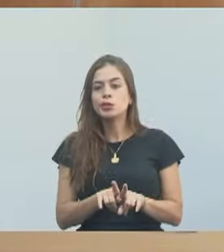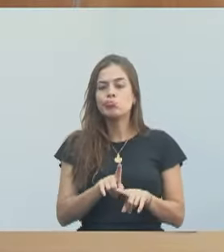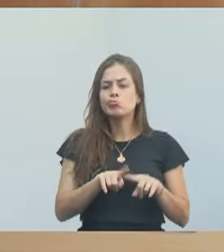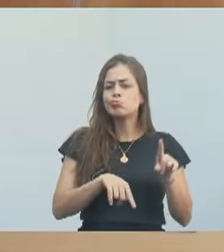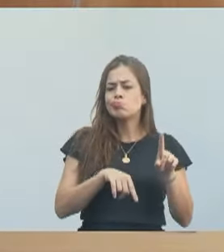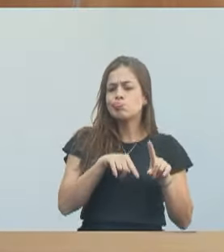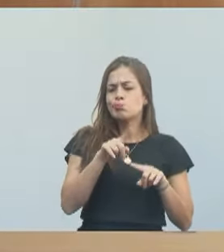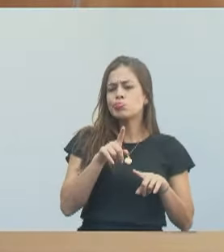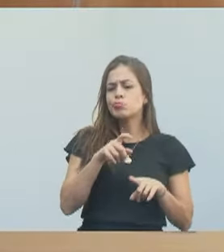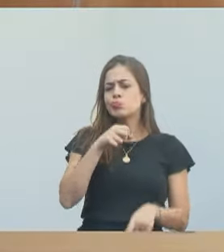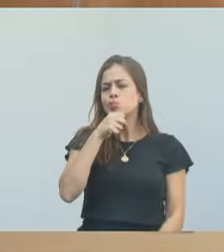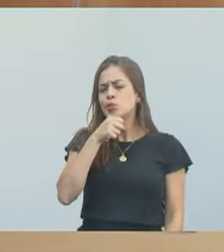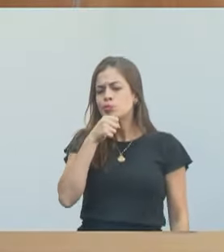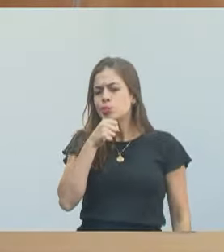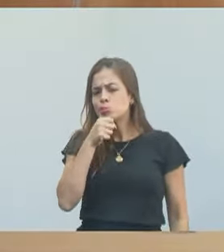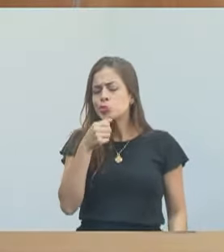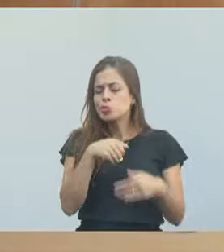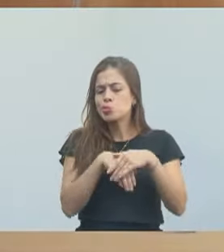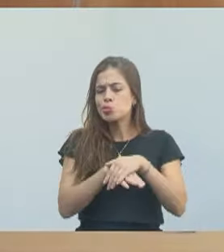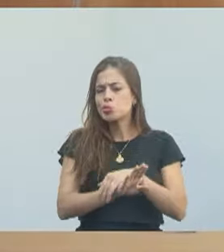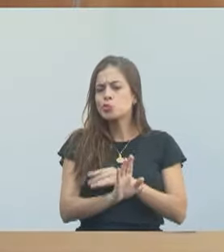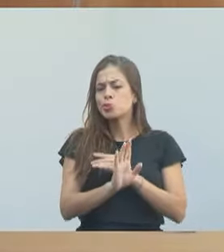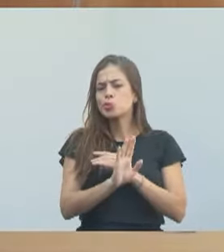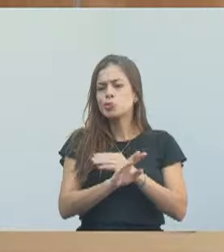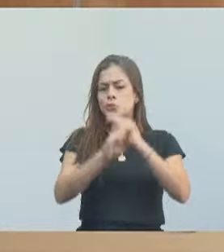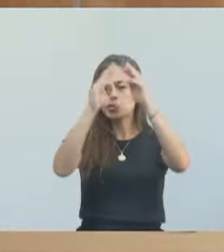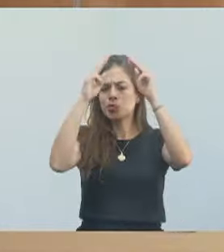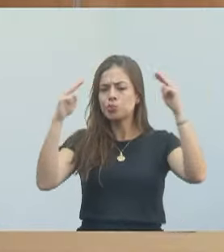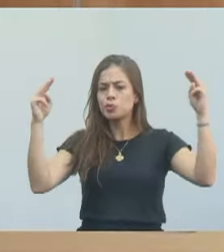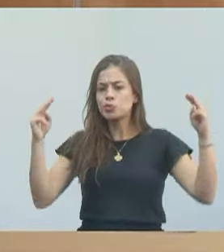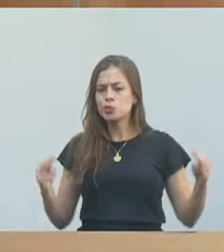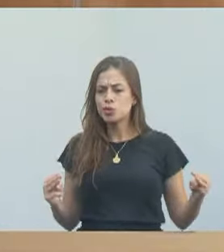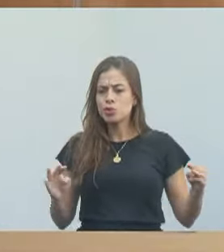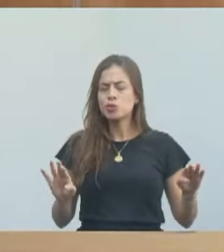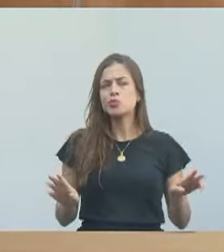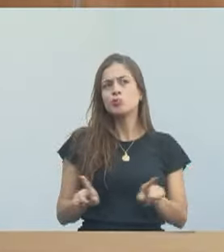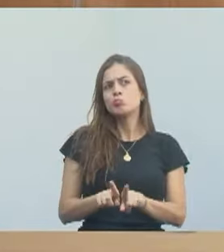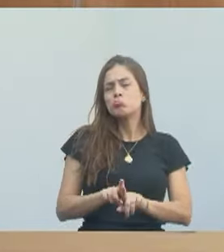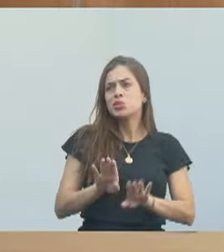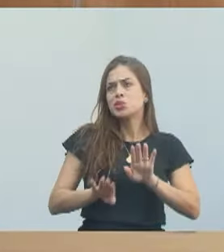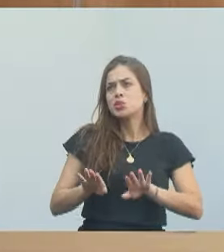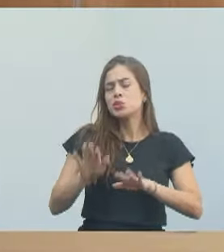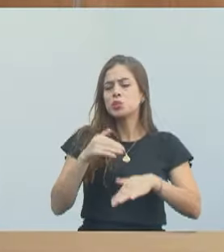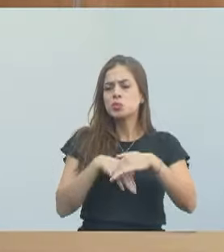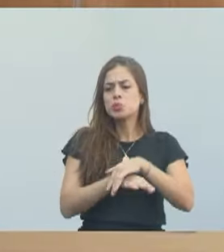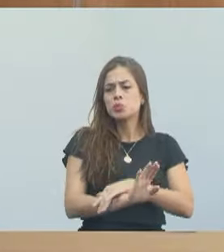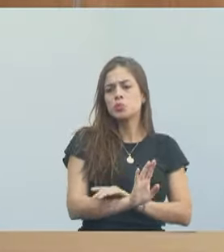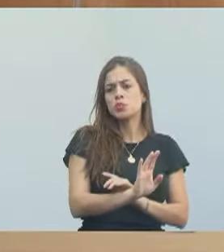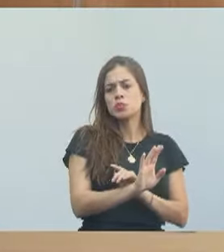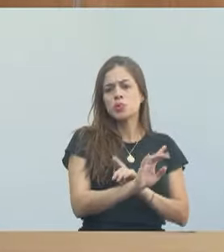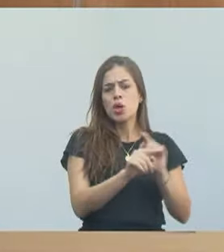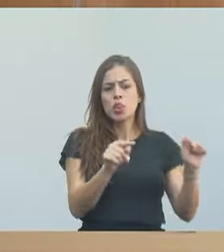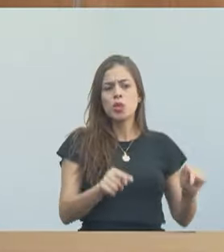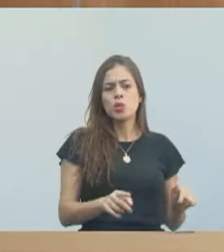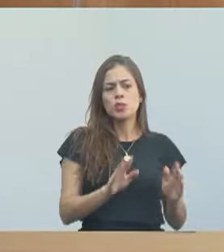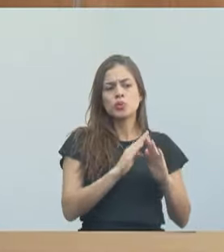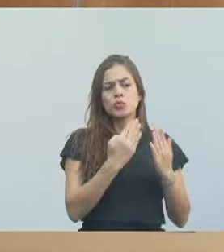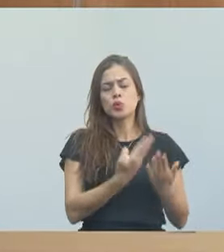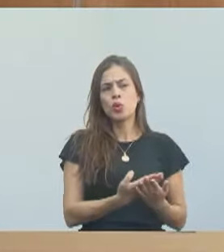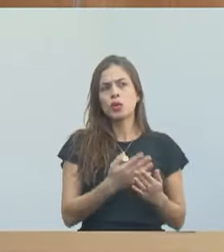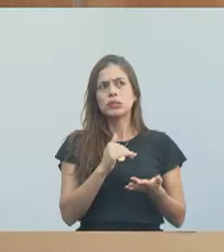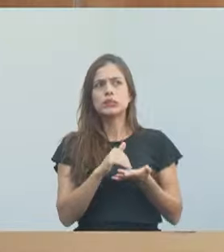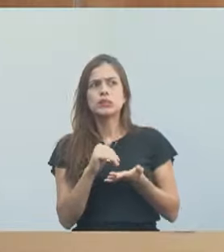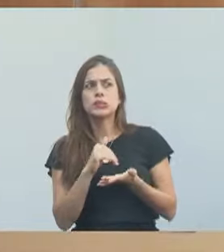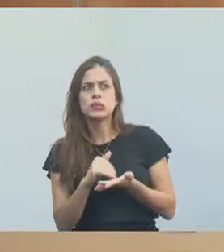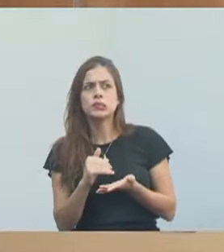utensílios antigos que são guardados no museu, que são guardados às vezes no escritório de uma escola, de uma